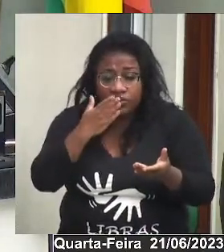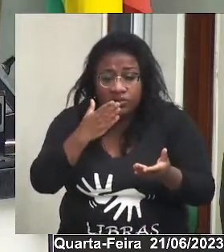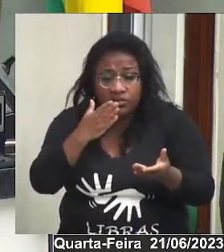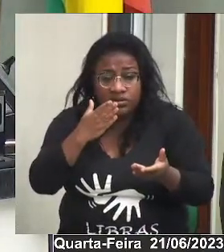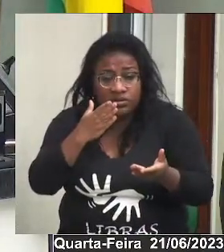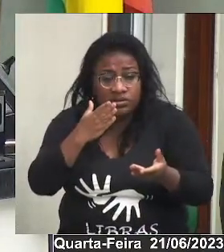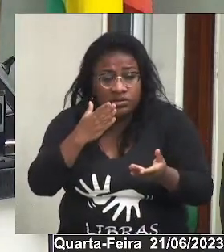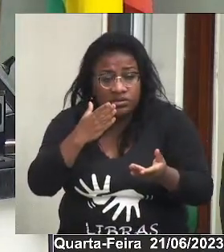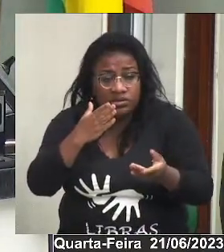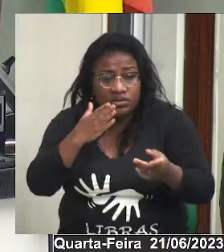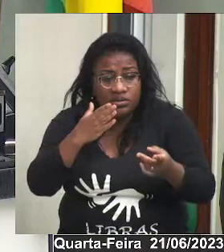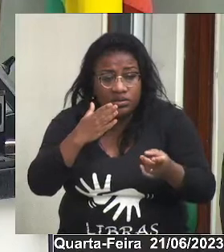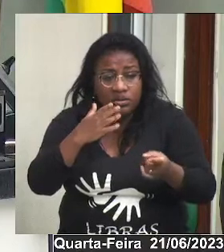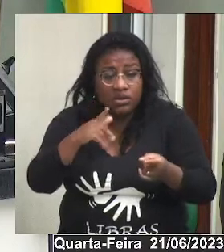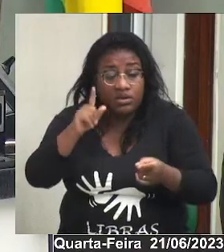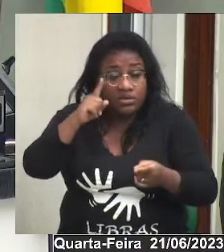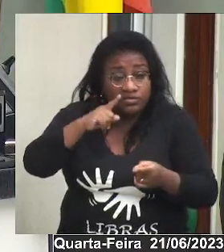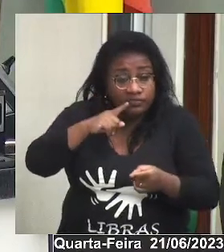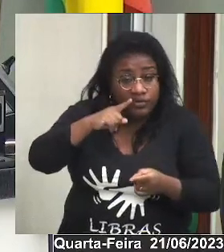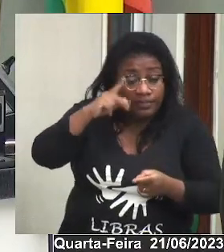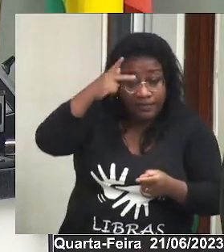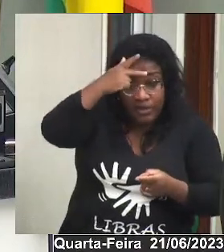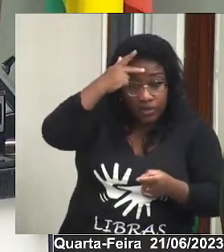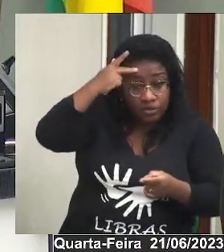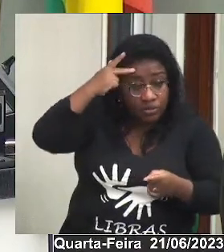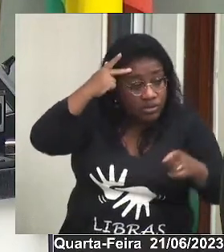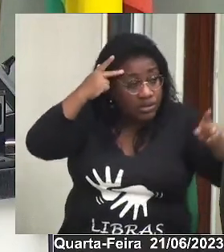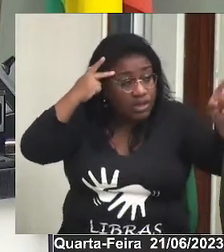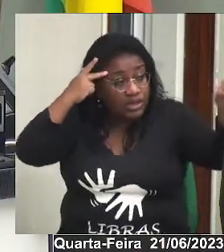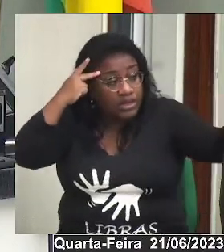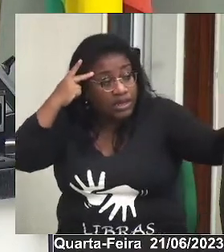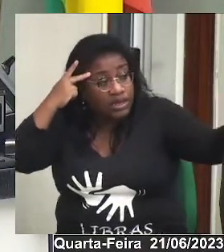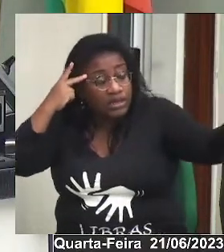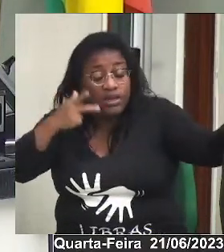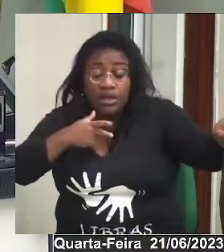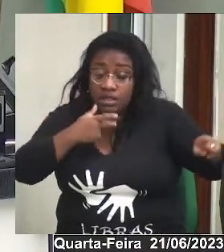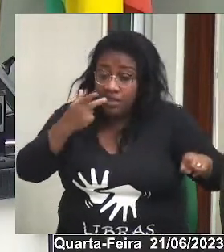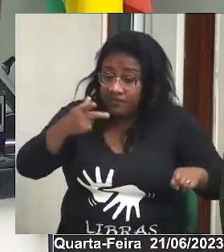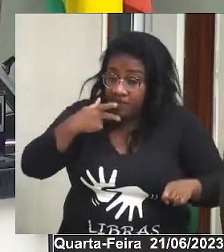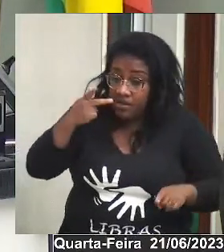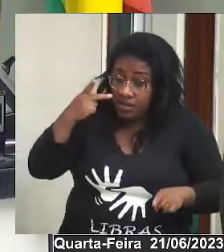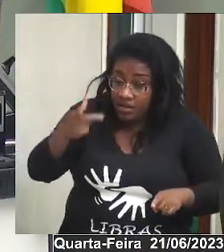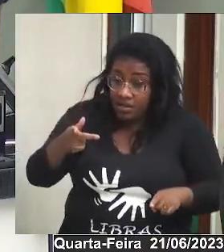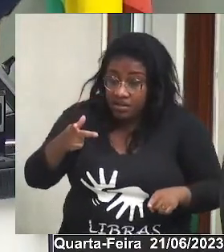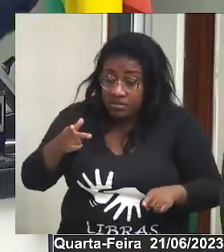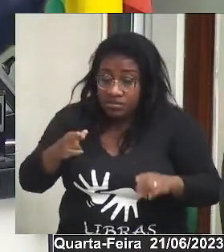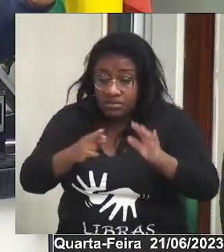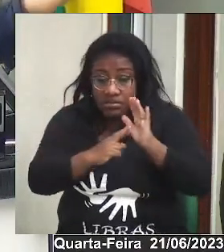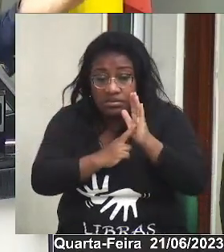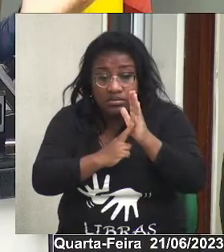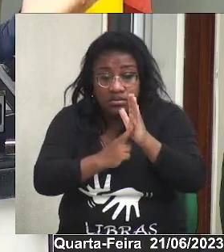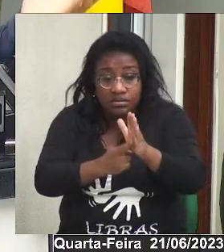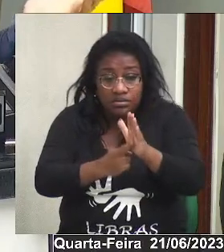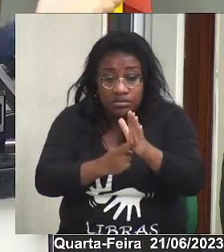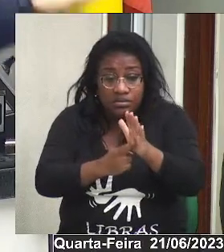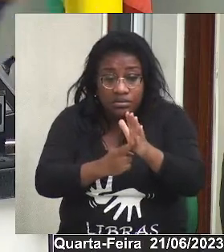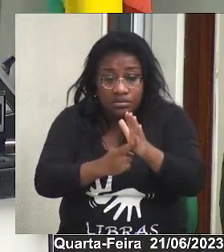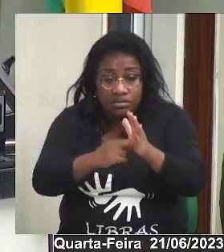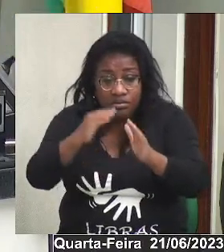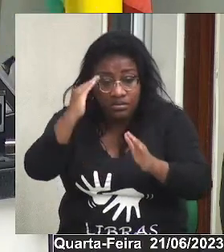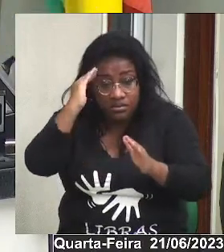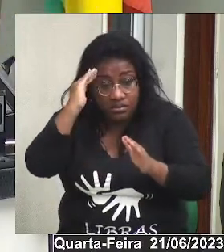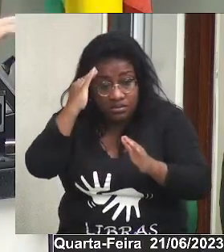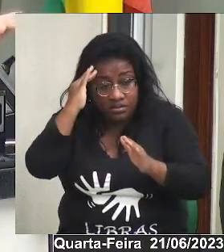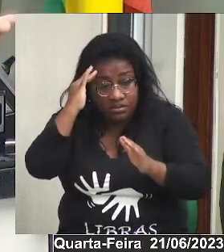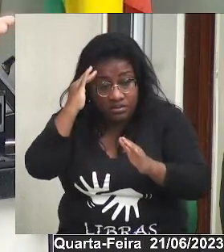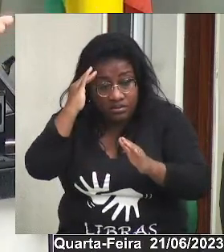queriam. Agora, se foi pessoas lá que o vereador, na fala dele, quer dizer que não representa vocês, me desculpa. Aí eu já não estou